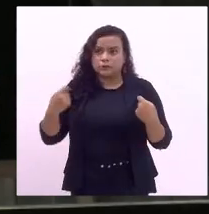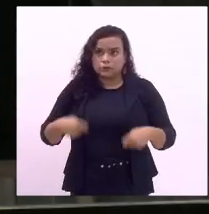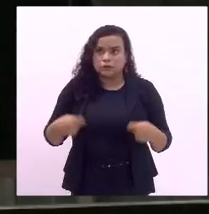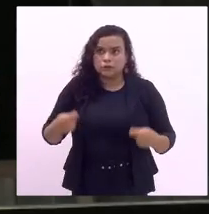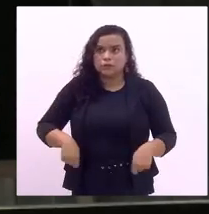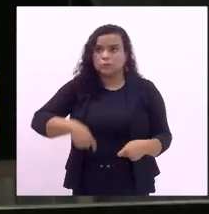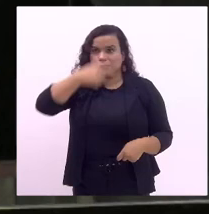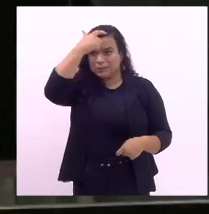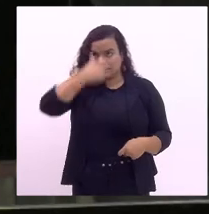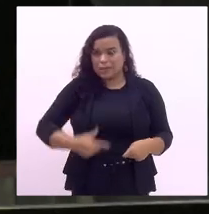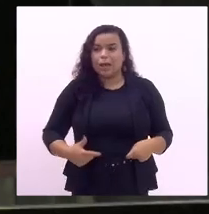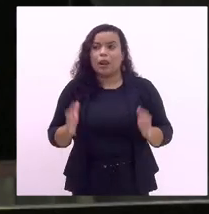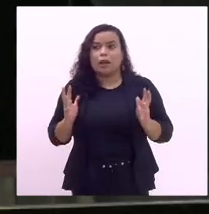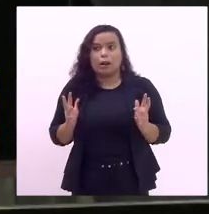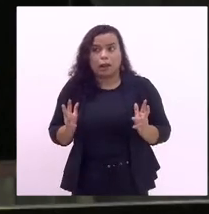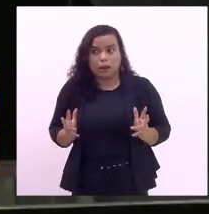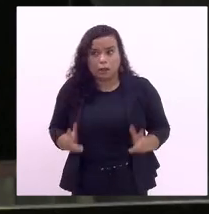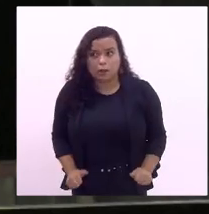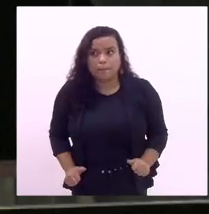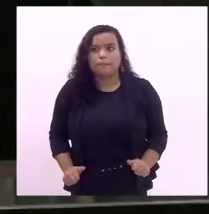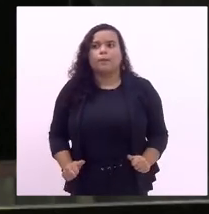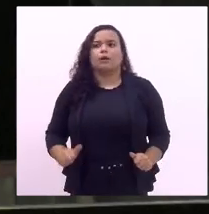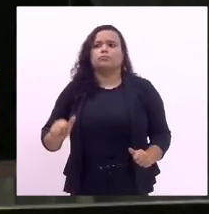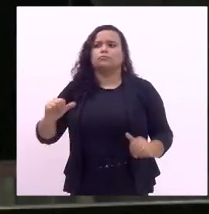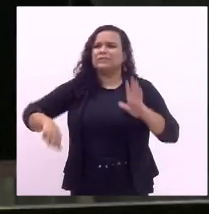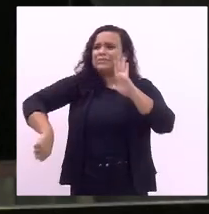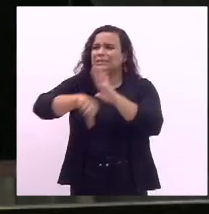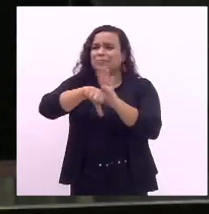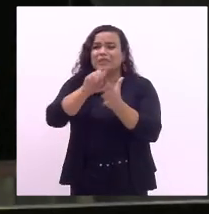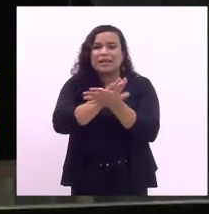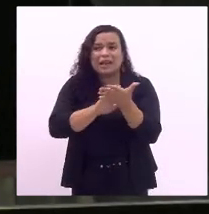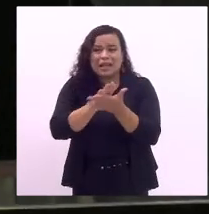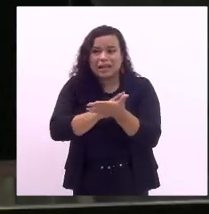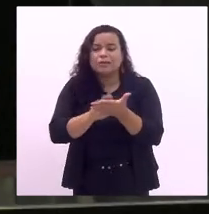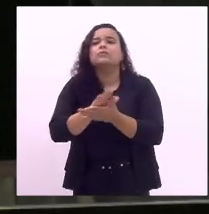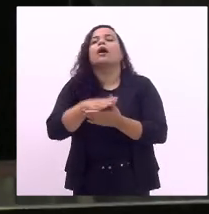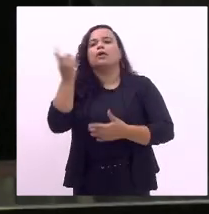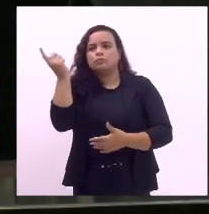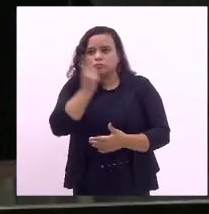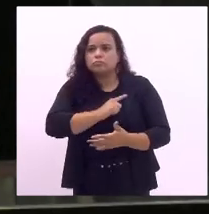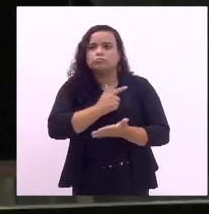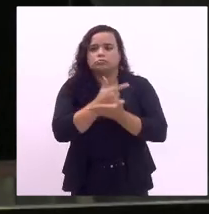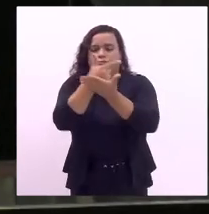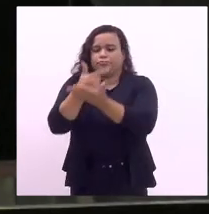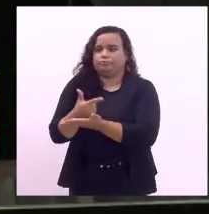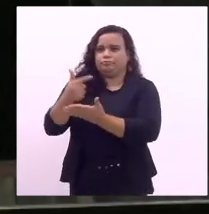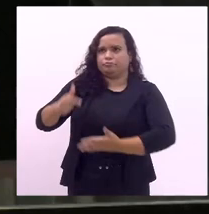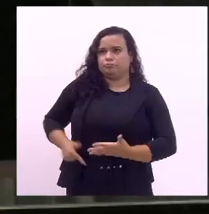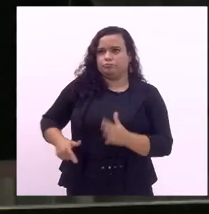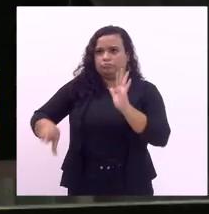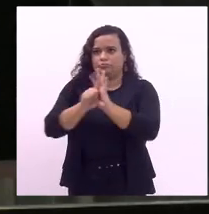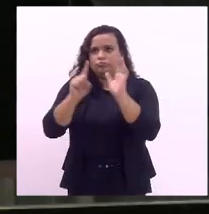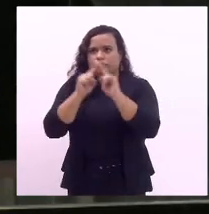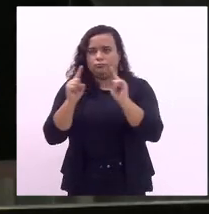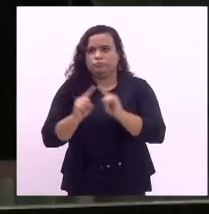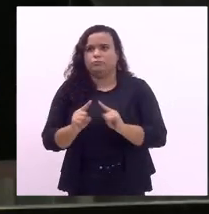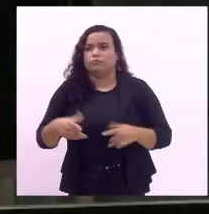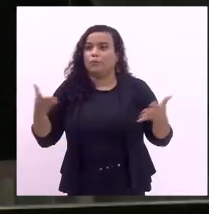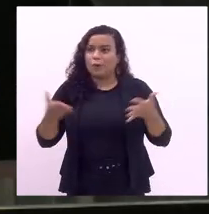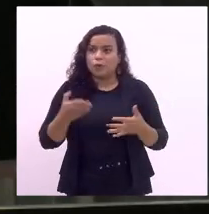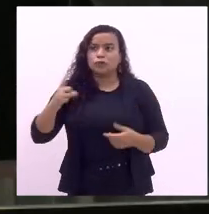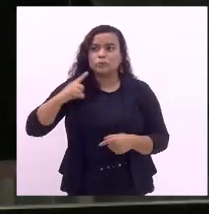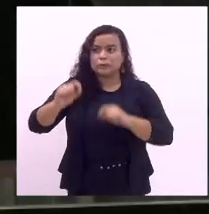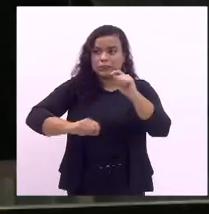ser ficha limpa para que possamos ter uma arma legalizada. O que nós temos hoje, na